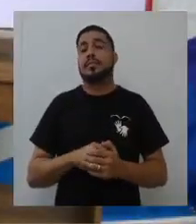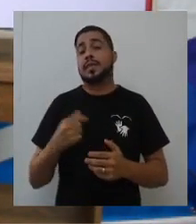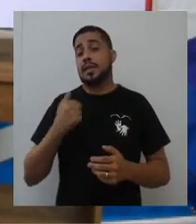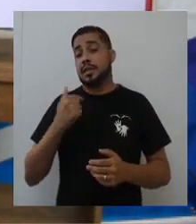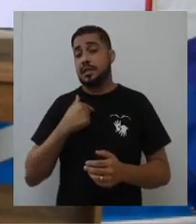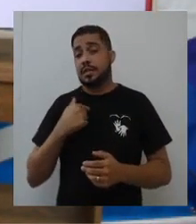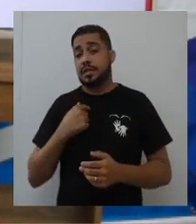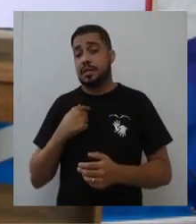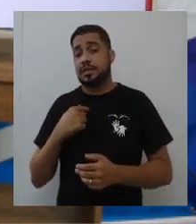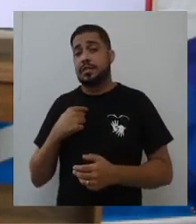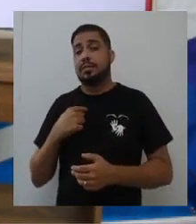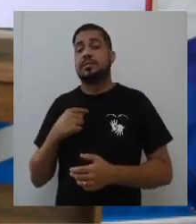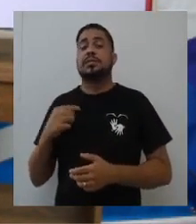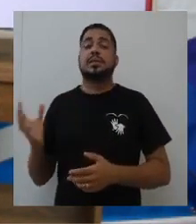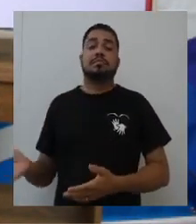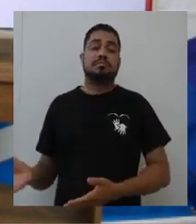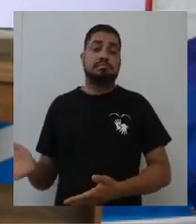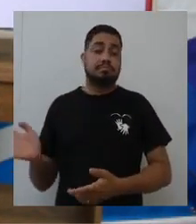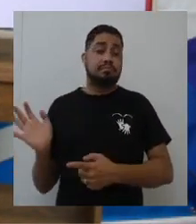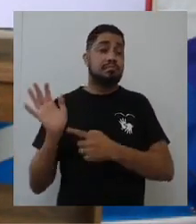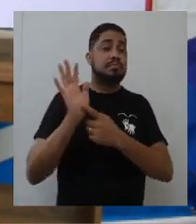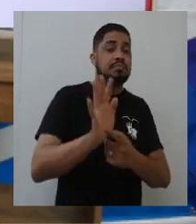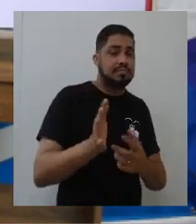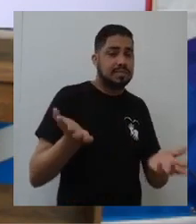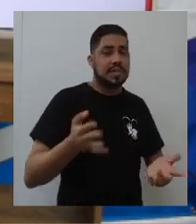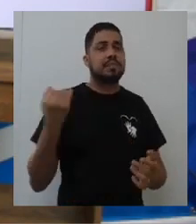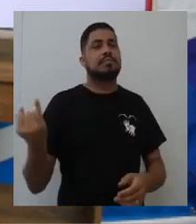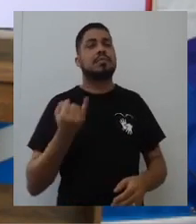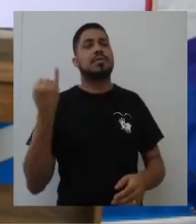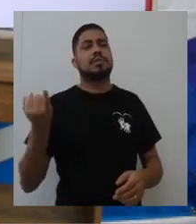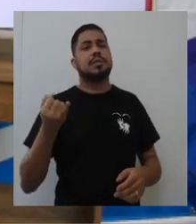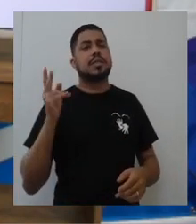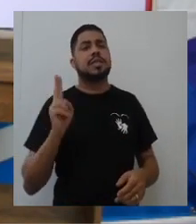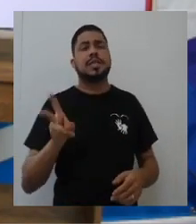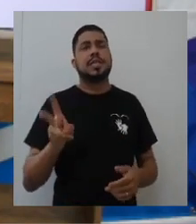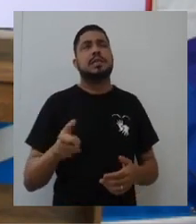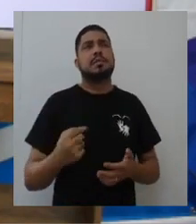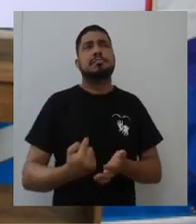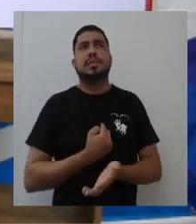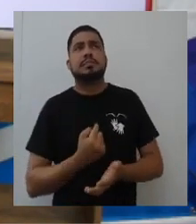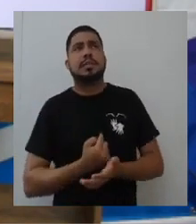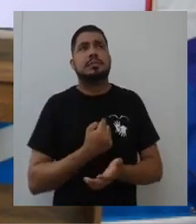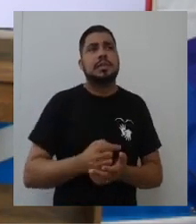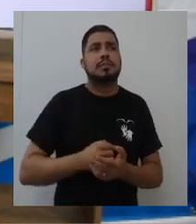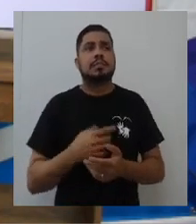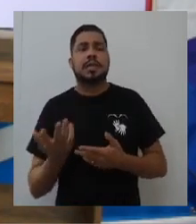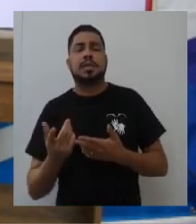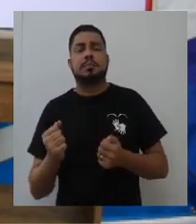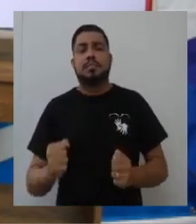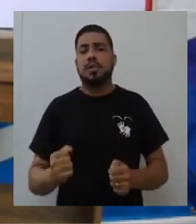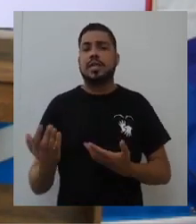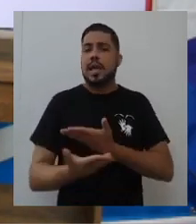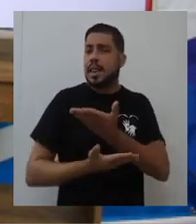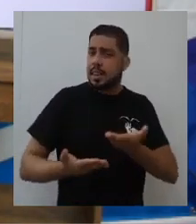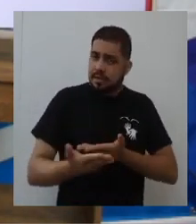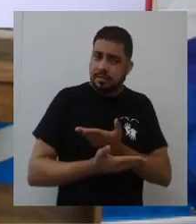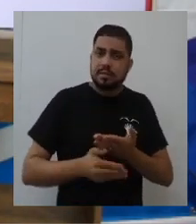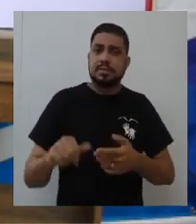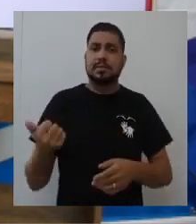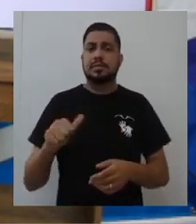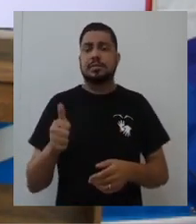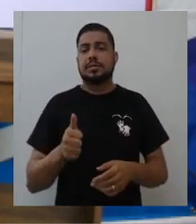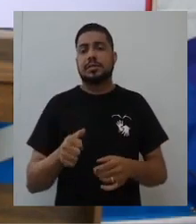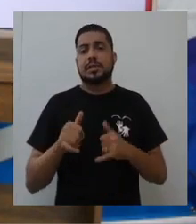Eu trouxe aqui para vocês a importância da gente sempre se fazer essas perguntas para que a gente possa relacionar essa análise da